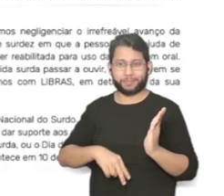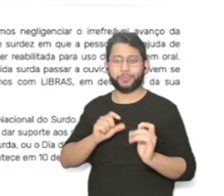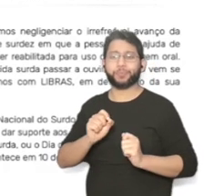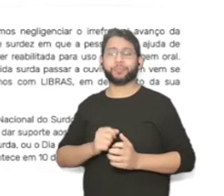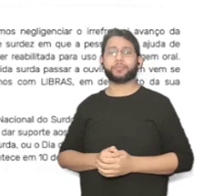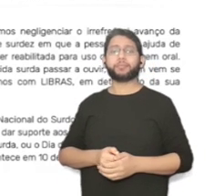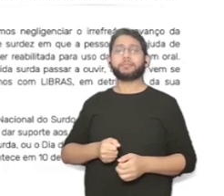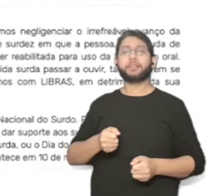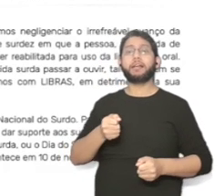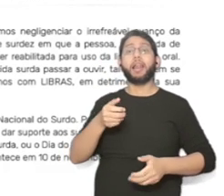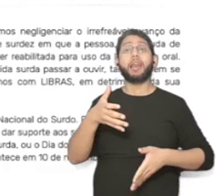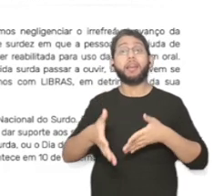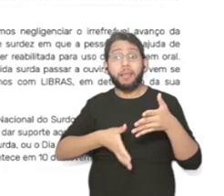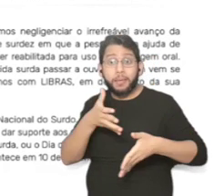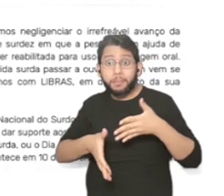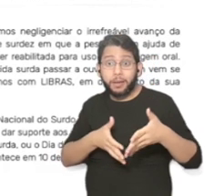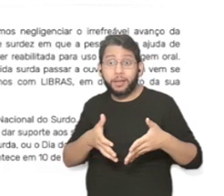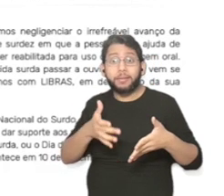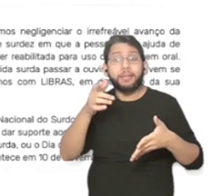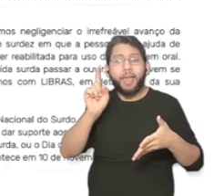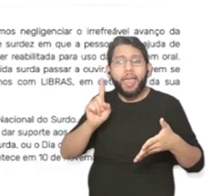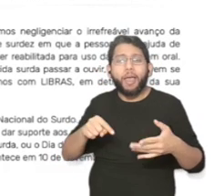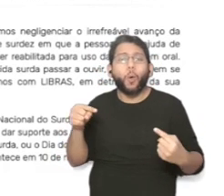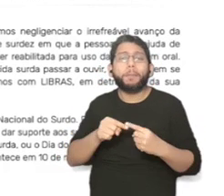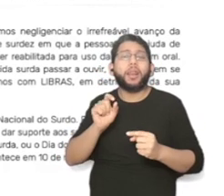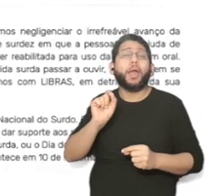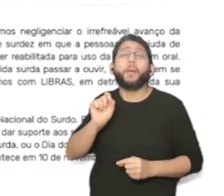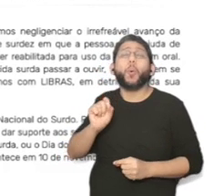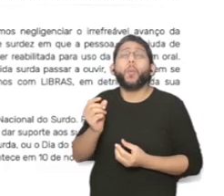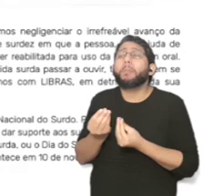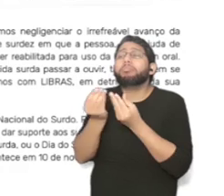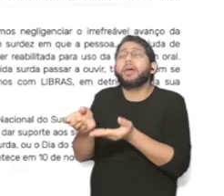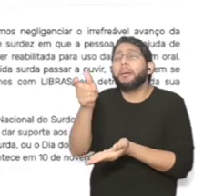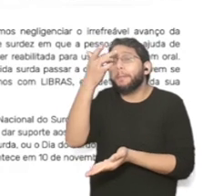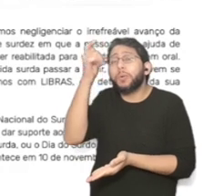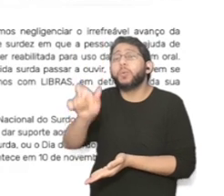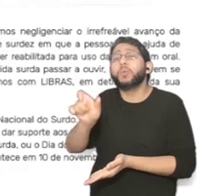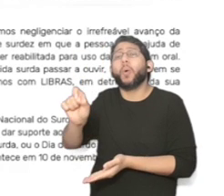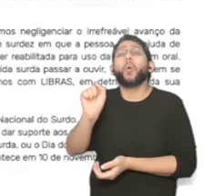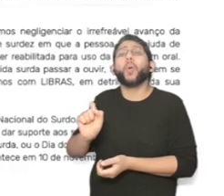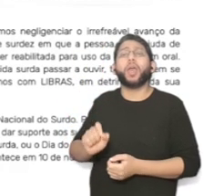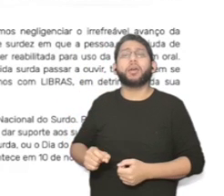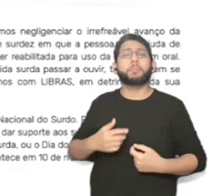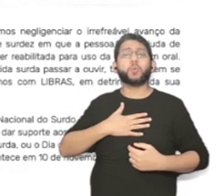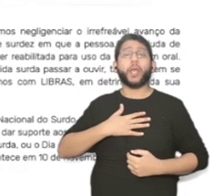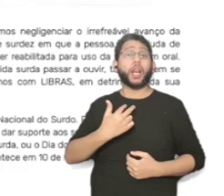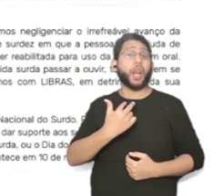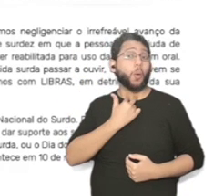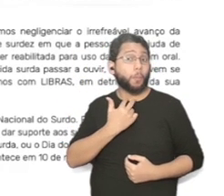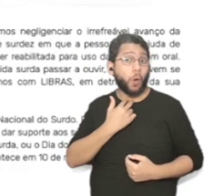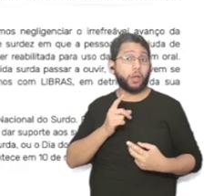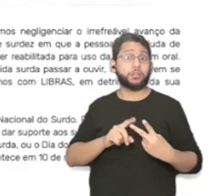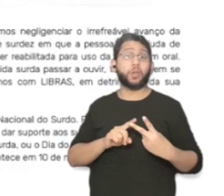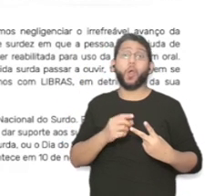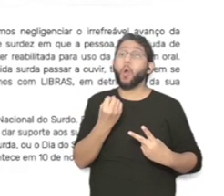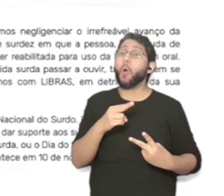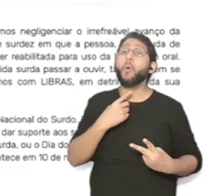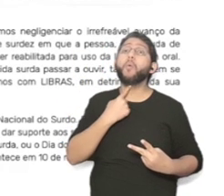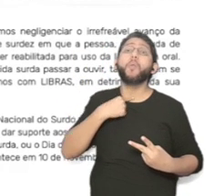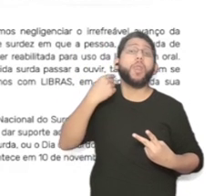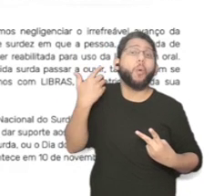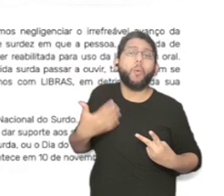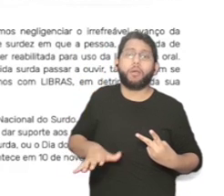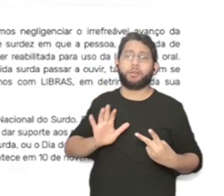Portal do Otorrino, a gente tem: Libras é para quem não pode ou não quer reabilitar sua audição. E aí ele vai falar que a Libras